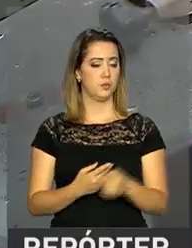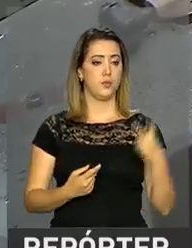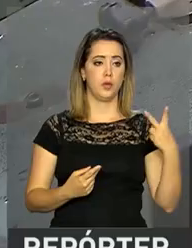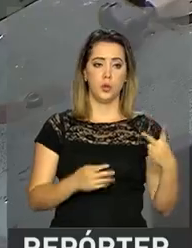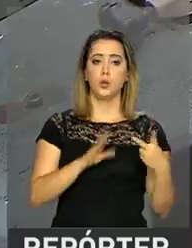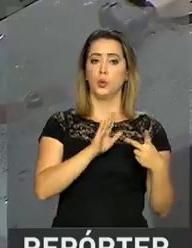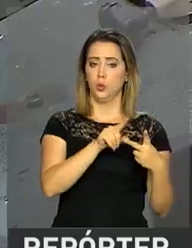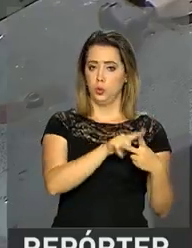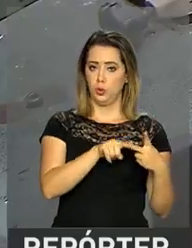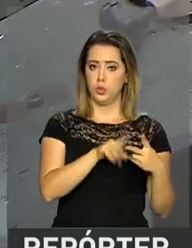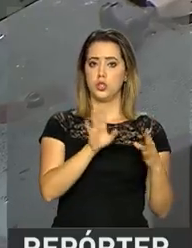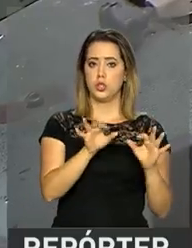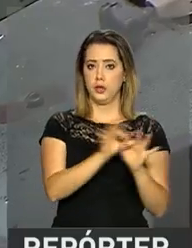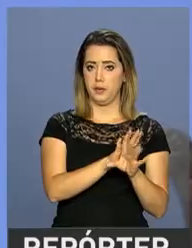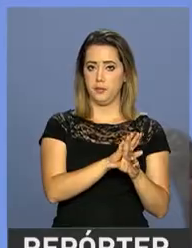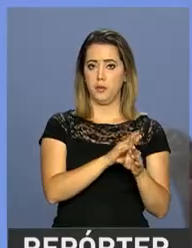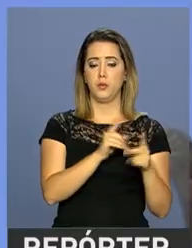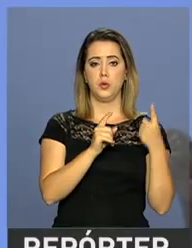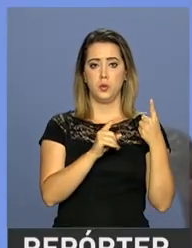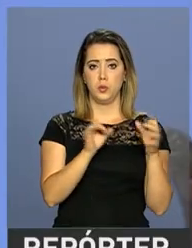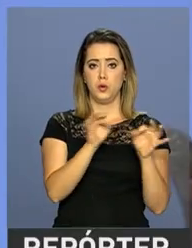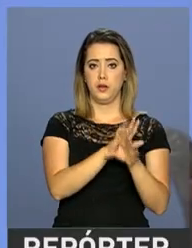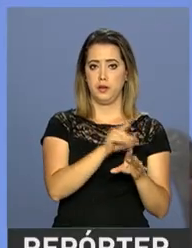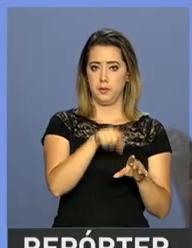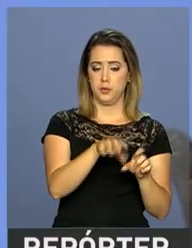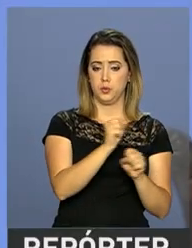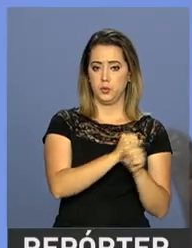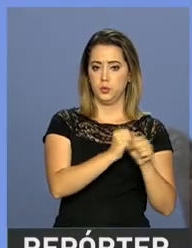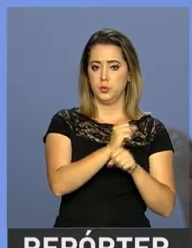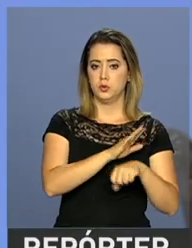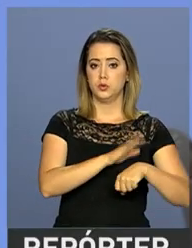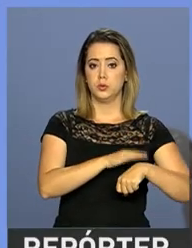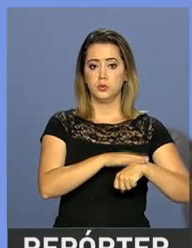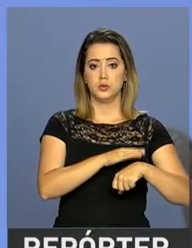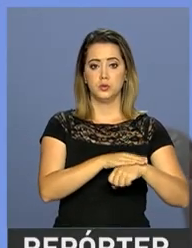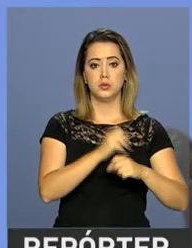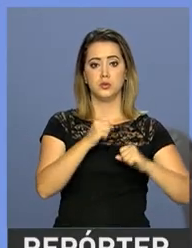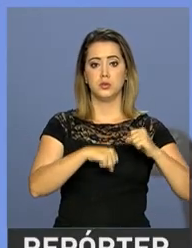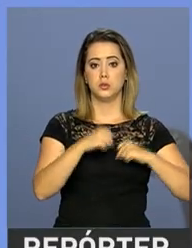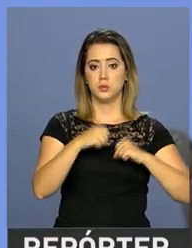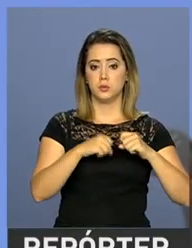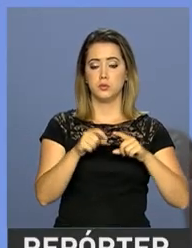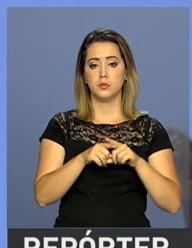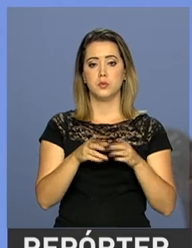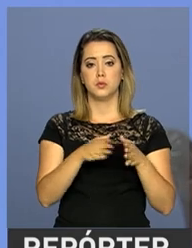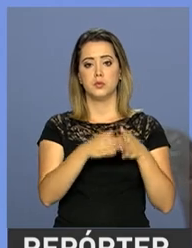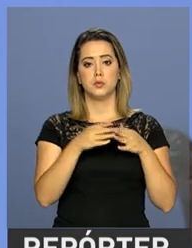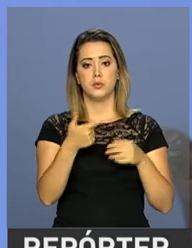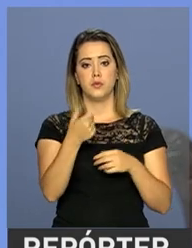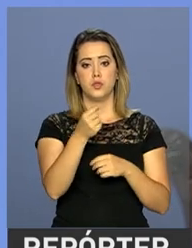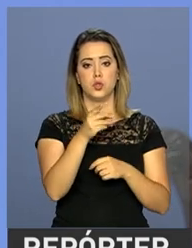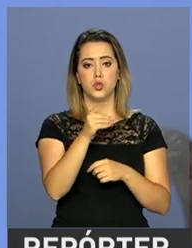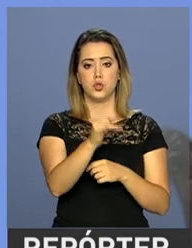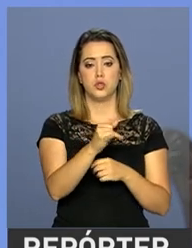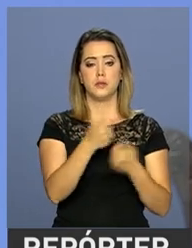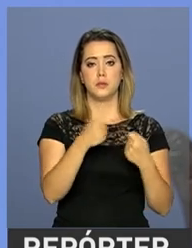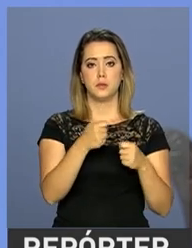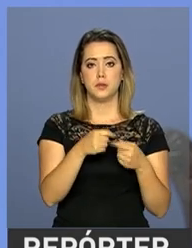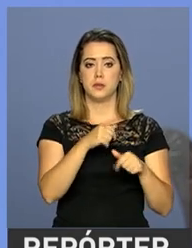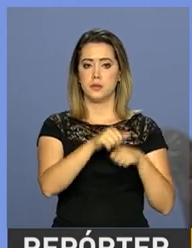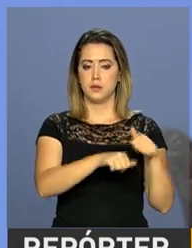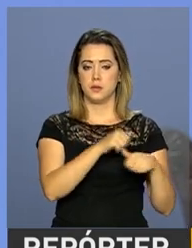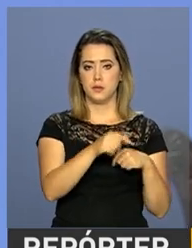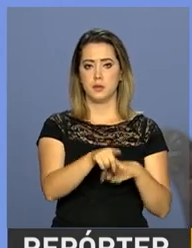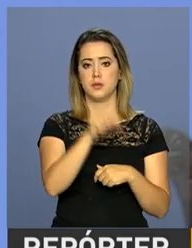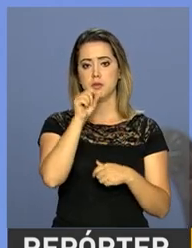e 1 deve acabar ainda este ano. O prazo para que o Brasil recorra da decisão é de 20 dias. Alguns dispositivos que